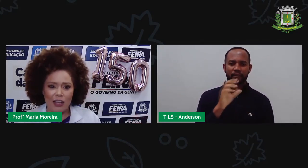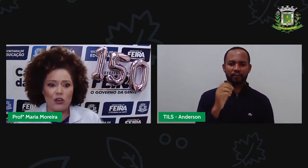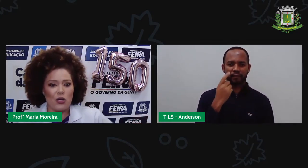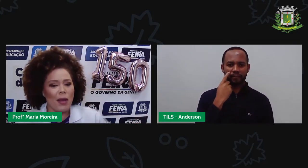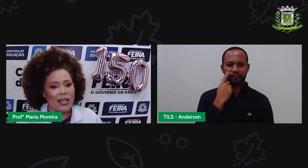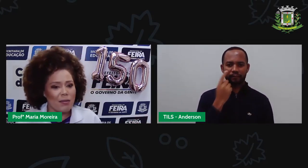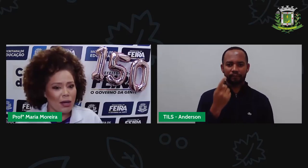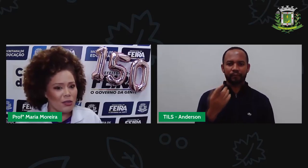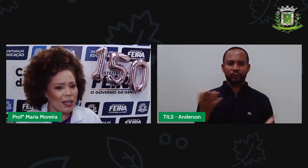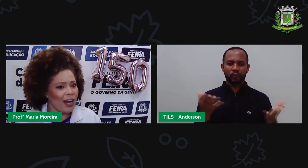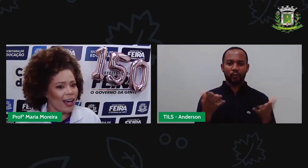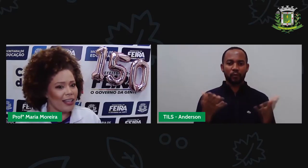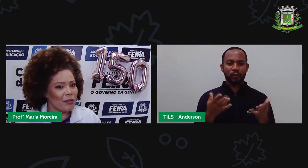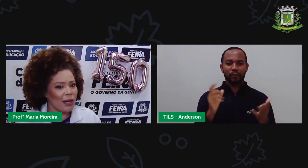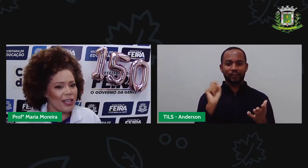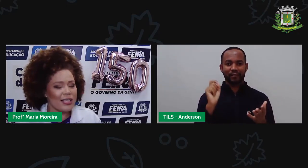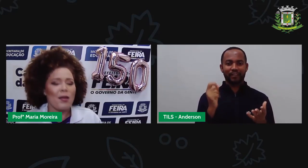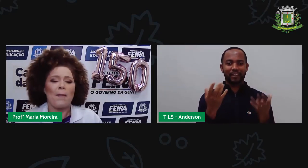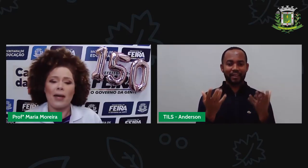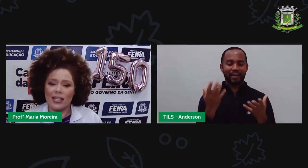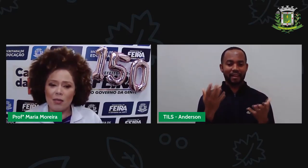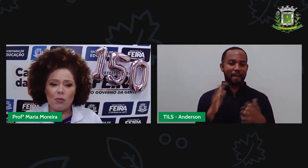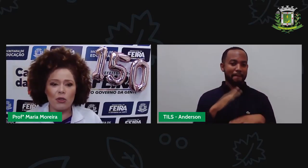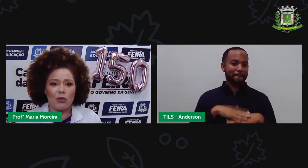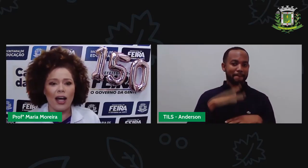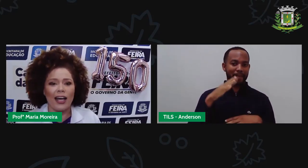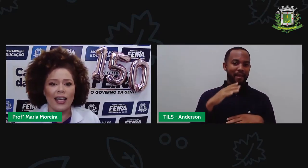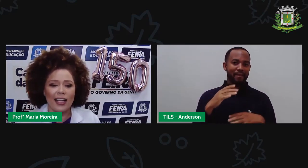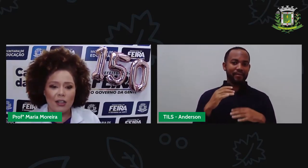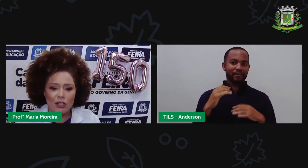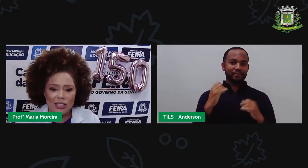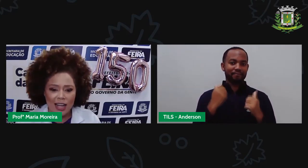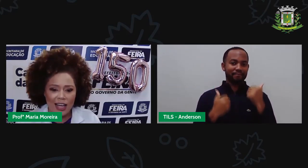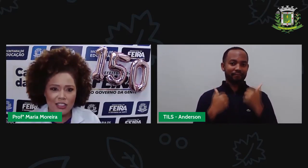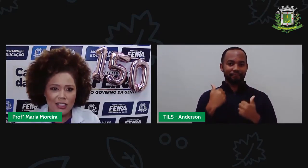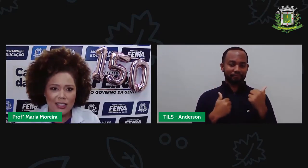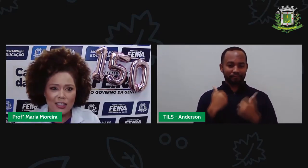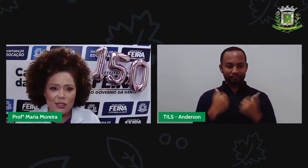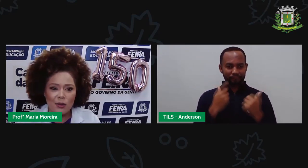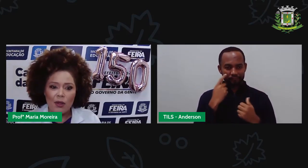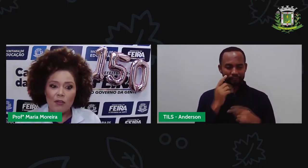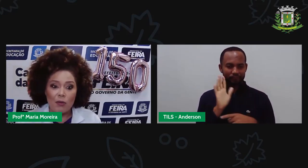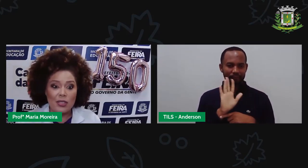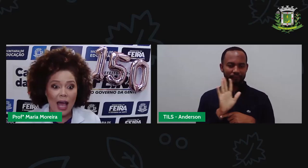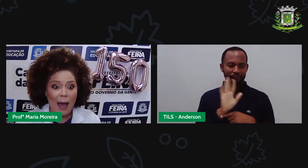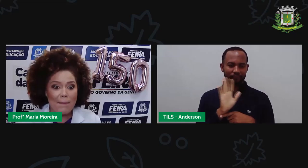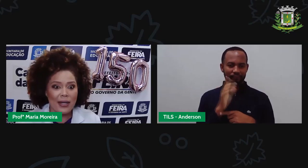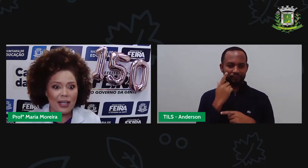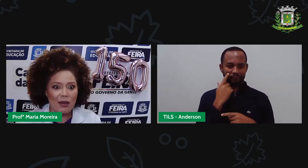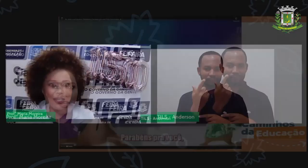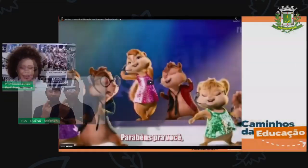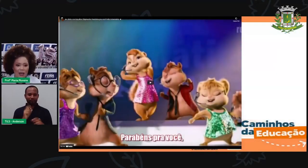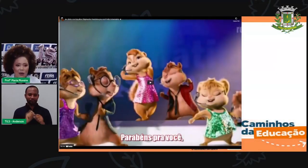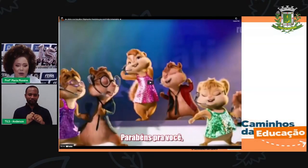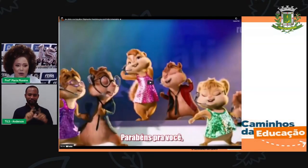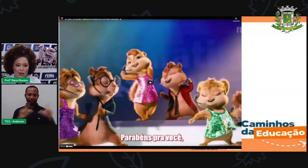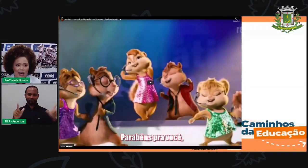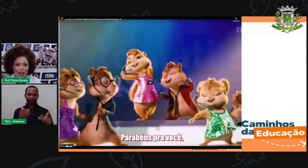150. E hoje a gente merece mais do que like, não merece? Merece muito like. Cadê o nosso slide, Anderson? Vamos abri-lo